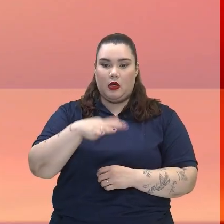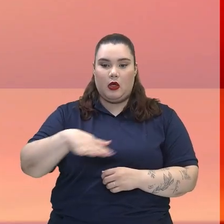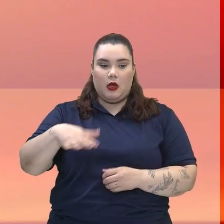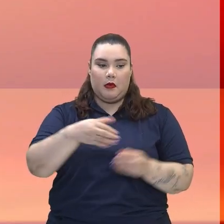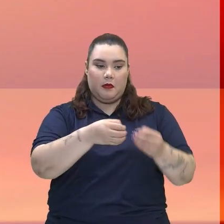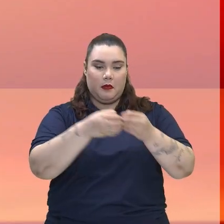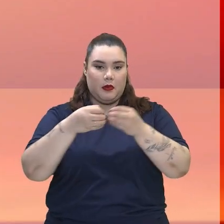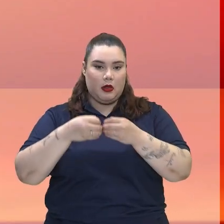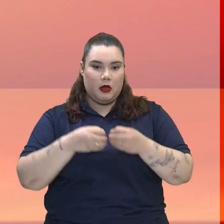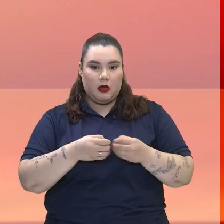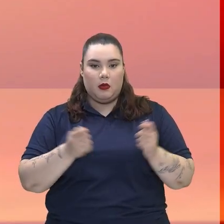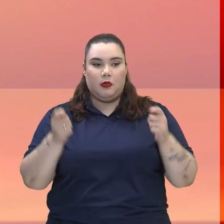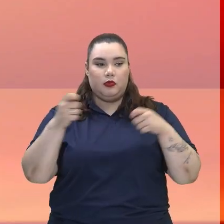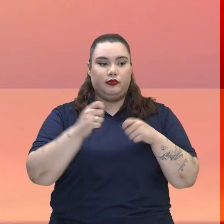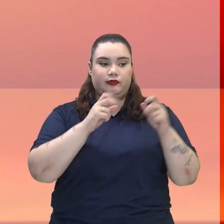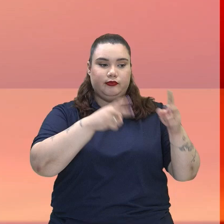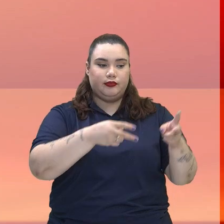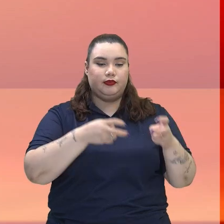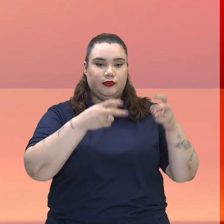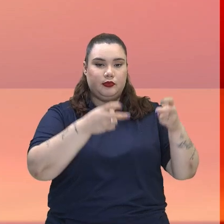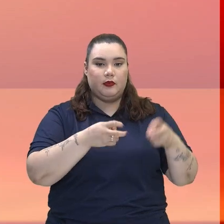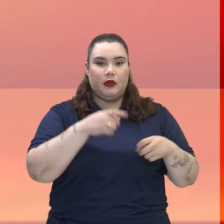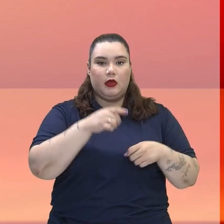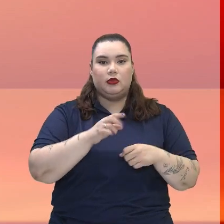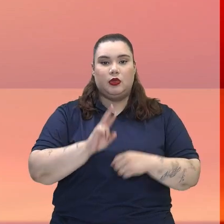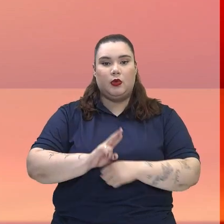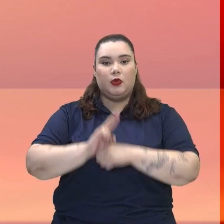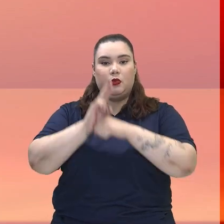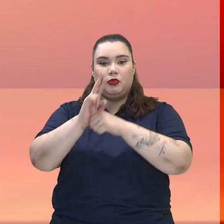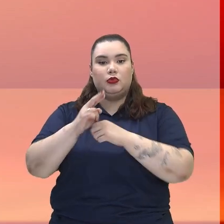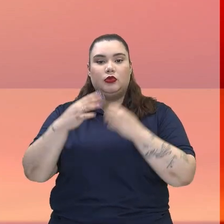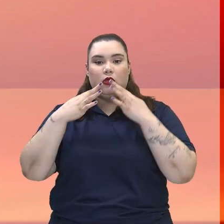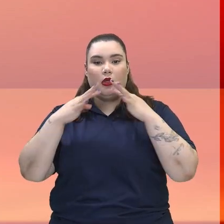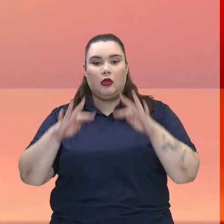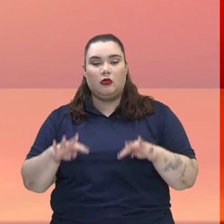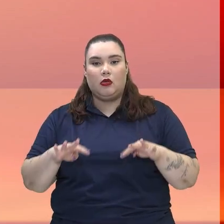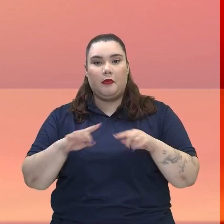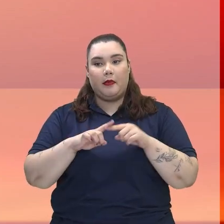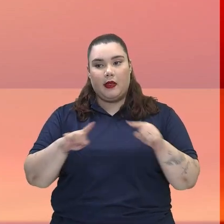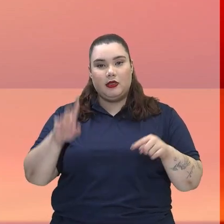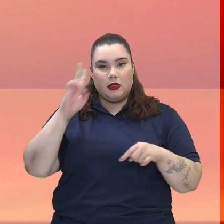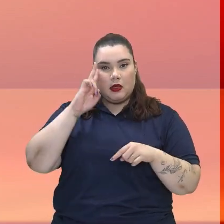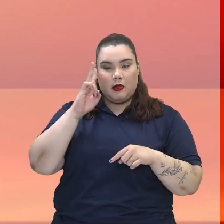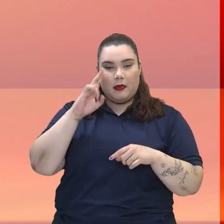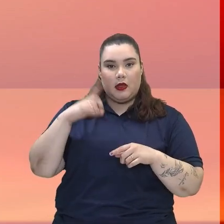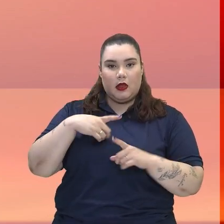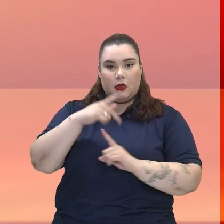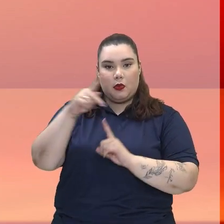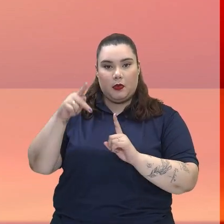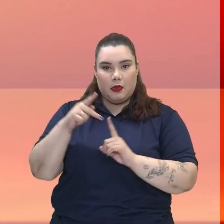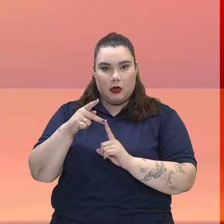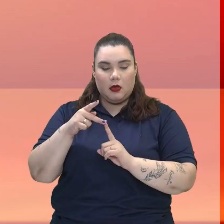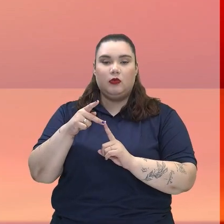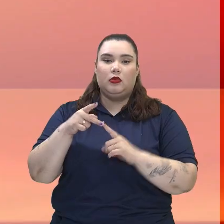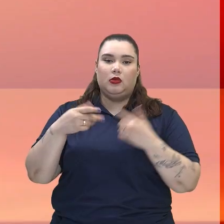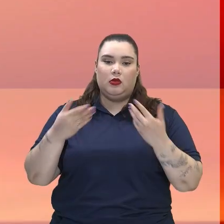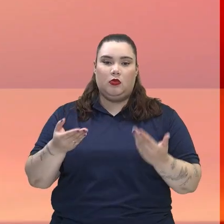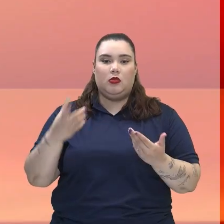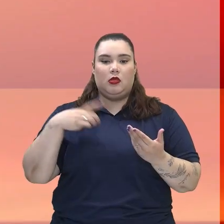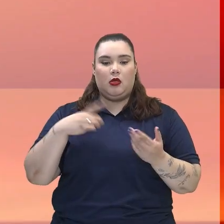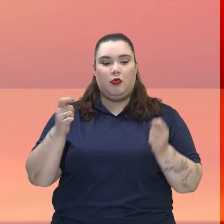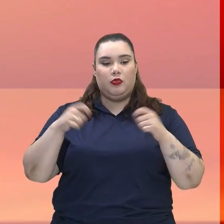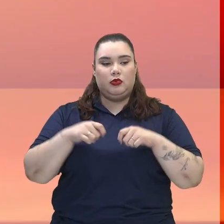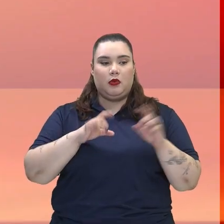áreas onde vão se extrair esses recursos, mas através do plano de manejo, levando então renda, uma fonte de renda para